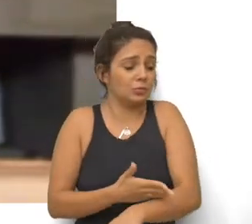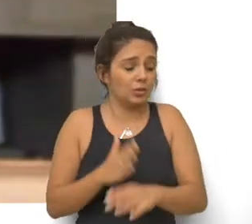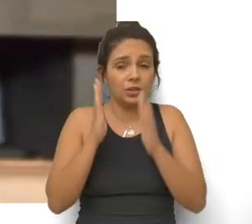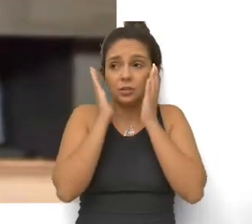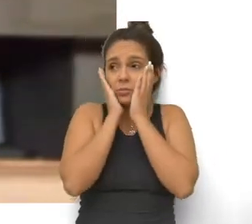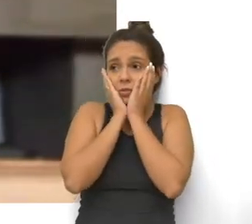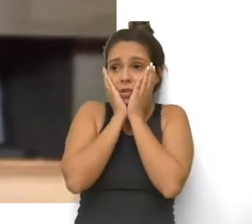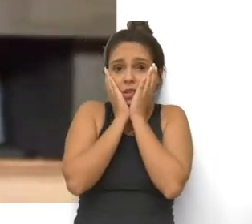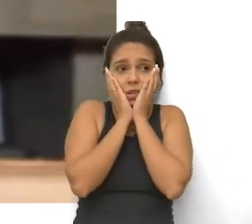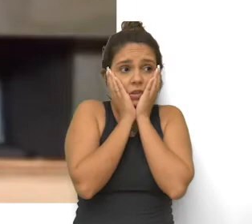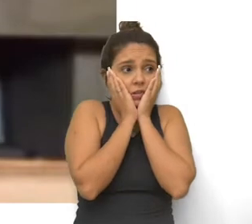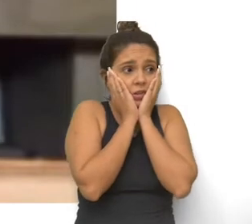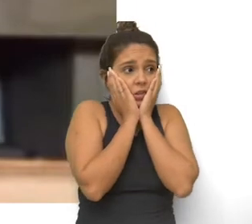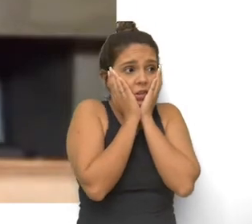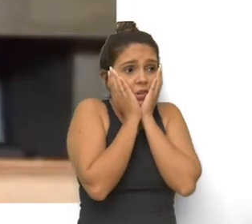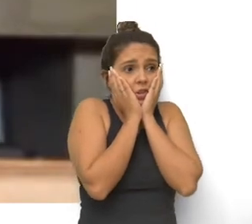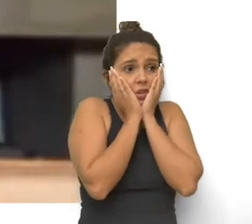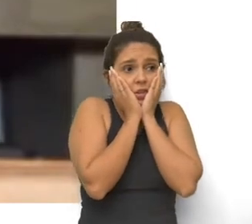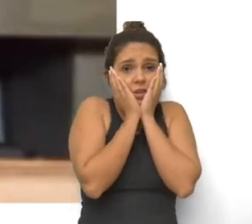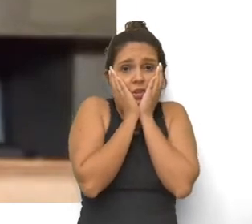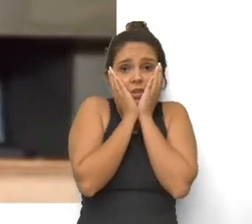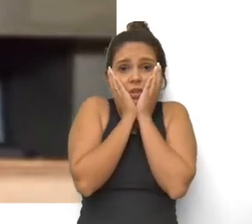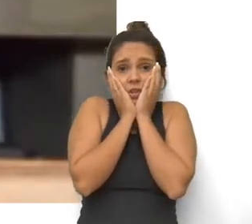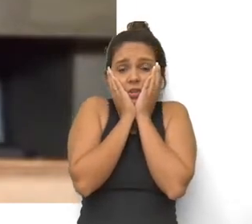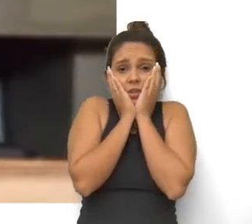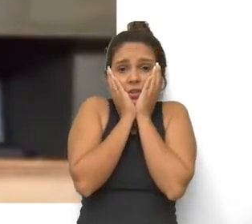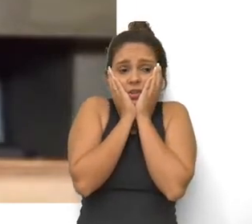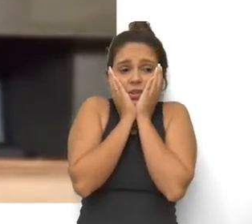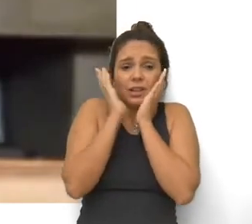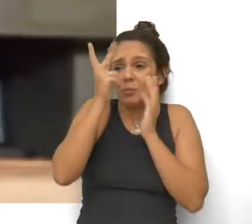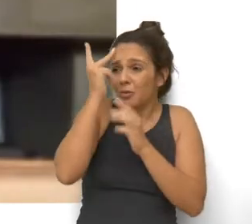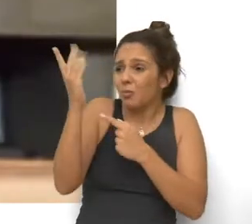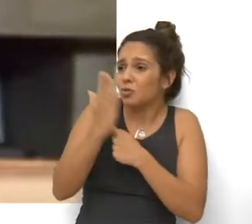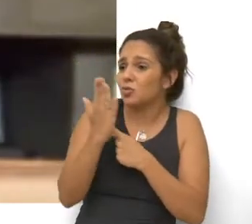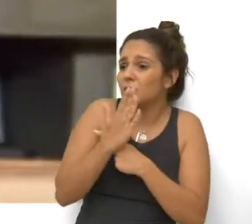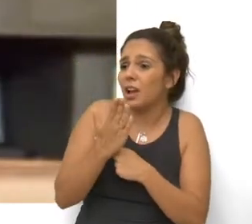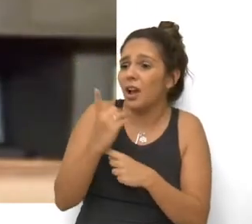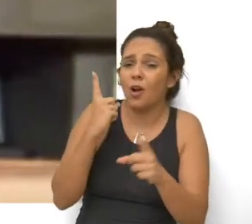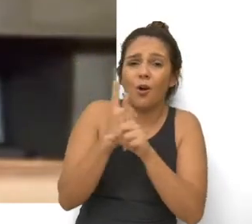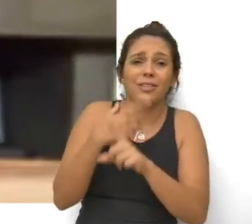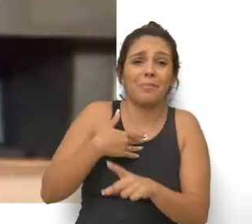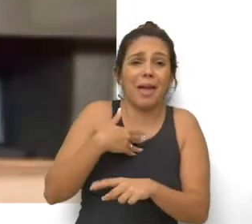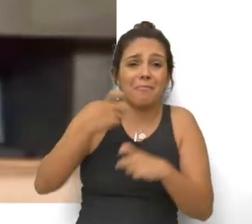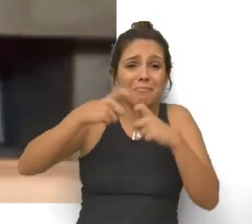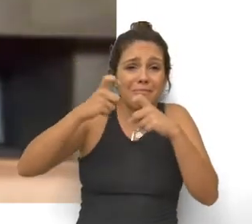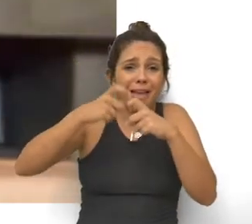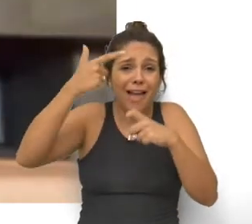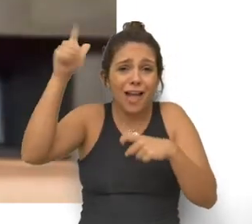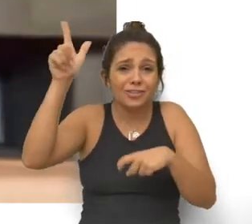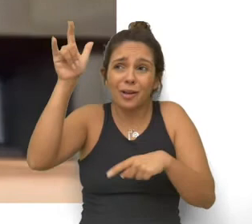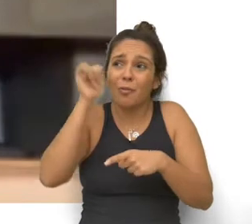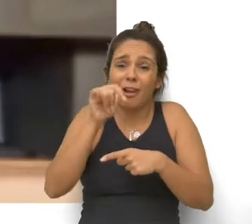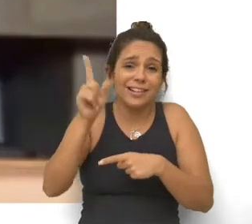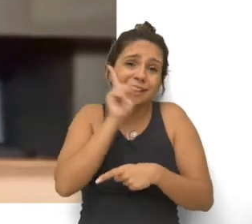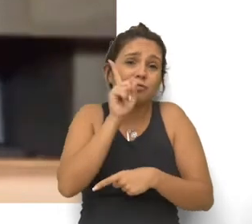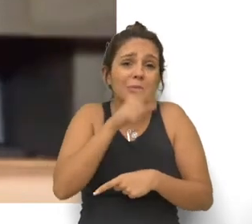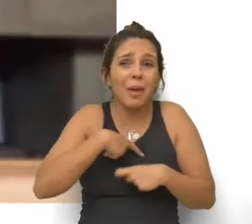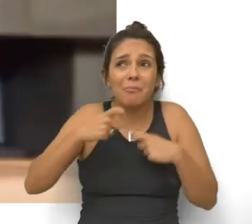meu Deus. Ai, será que alguém podia me ajudar a encontrar a doutora Anne Bowman em Nova